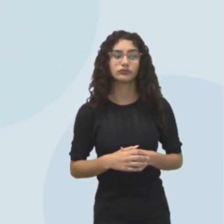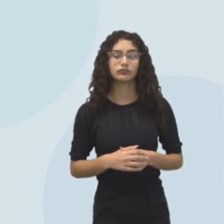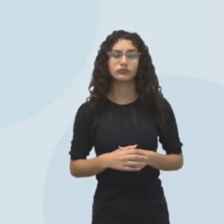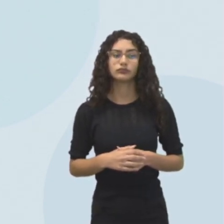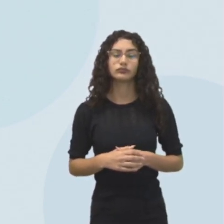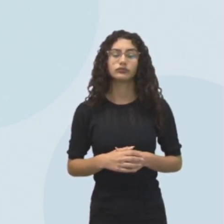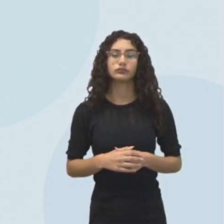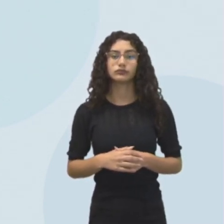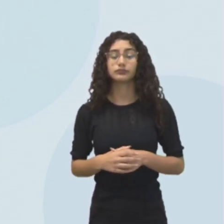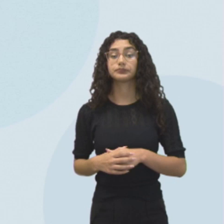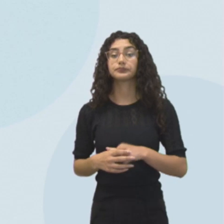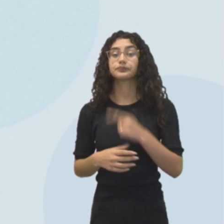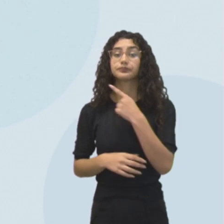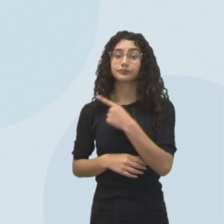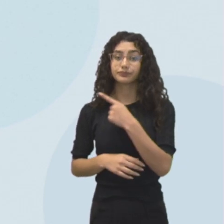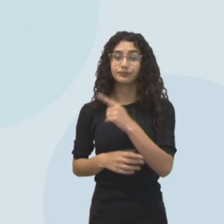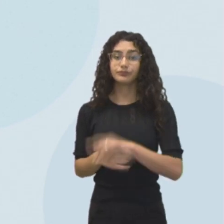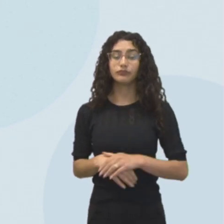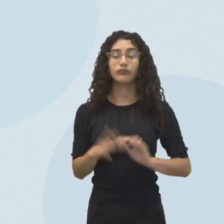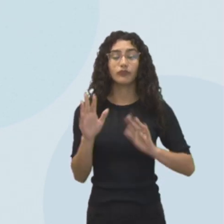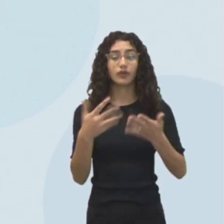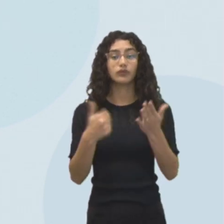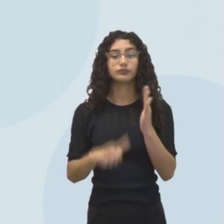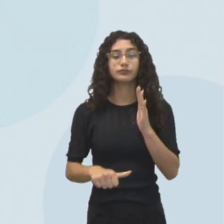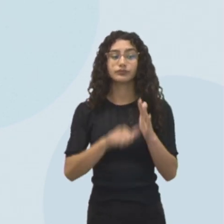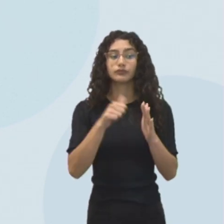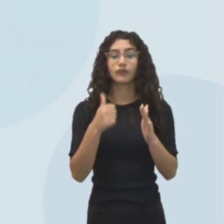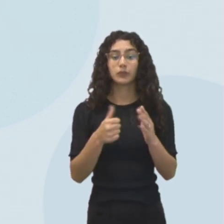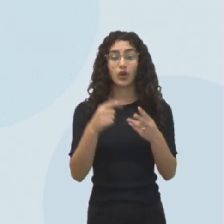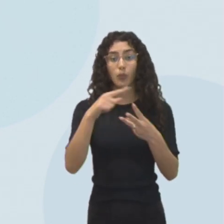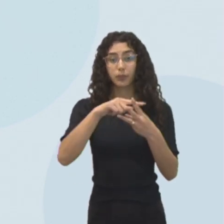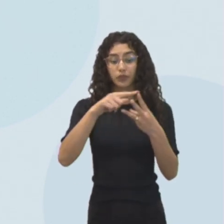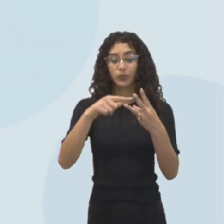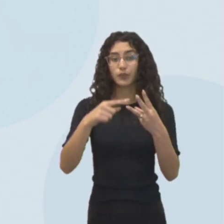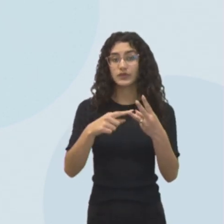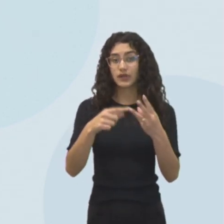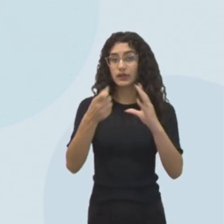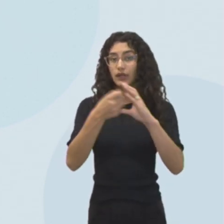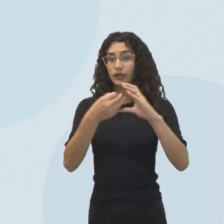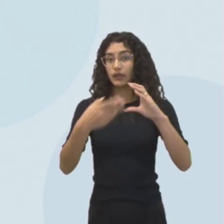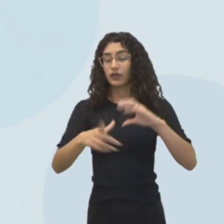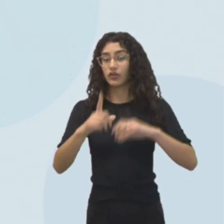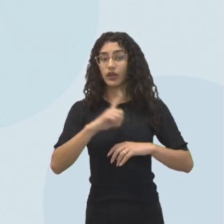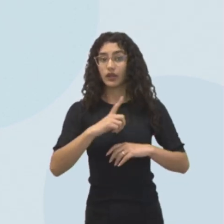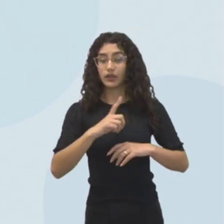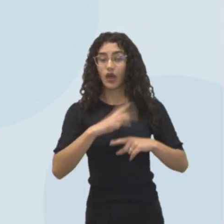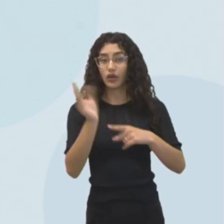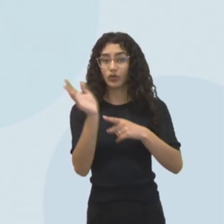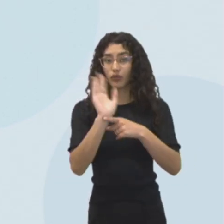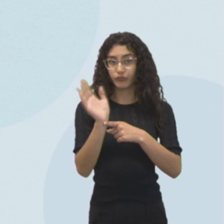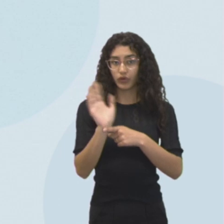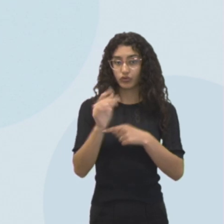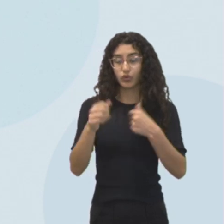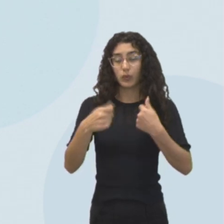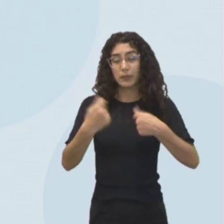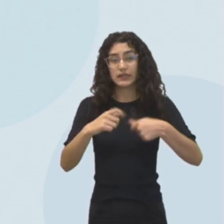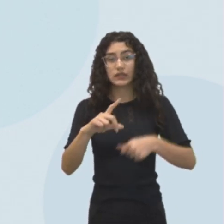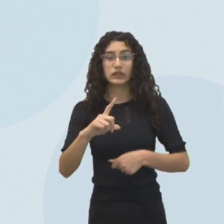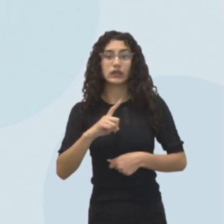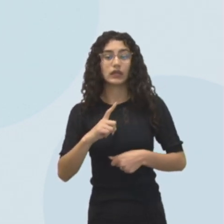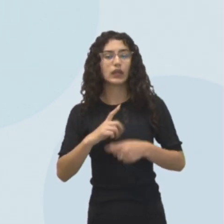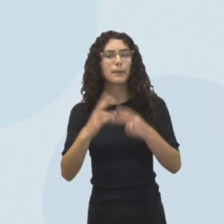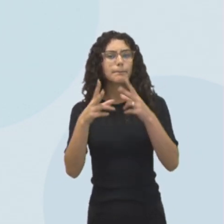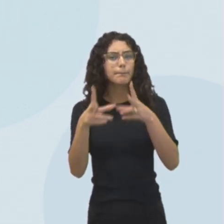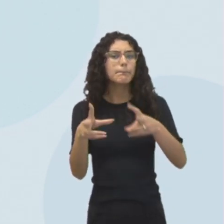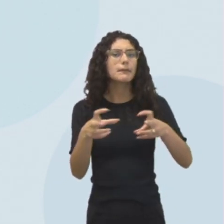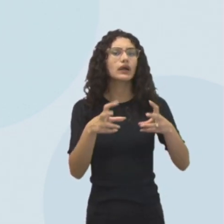Isso, esse mesmo, obrigada. Então, vamos lá. Os 3 aspectos fundamentais de um vídeo que nós precisamos nos